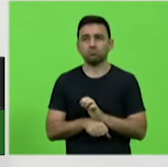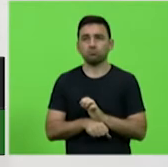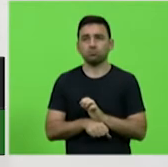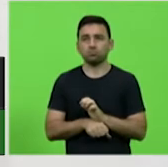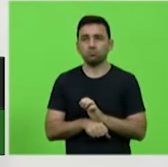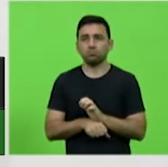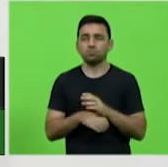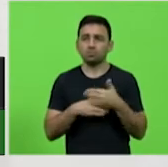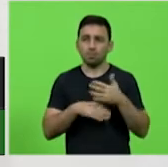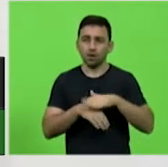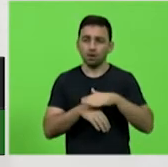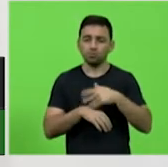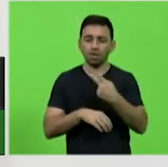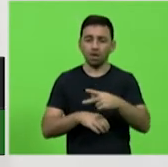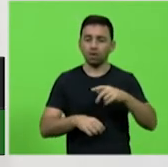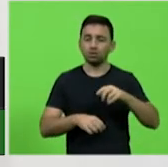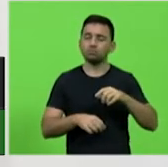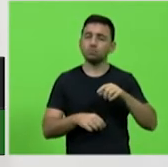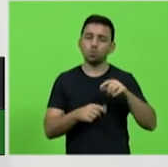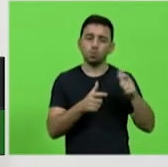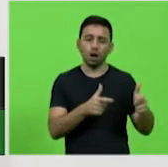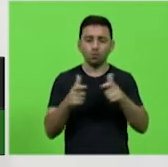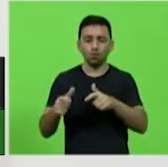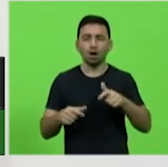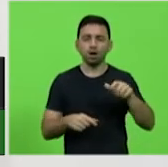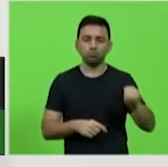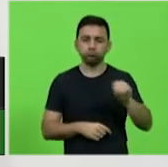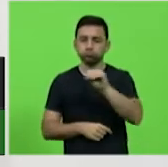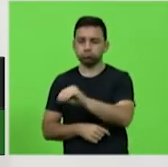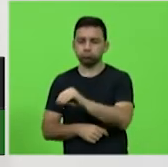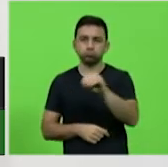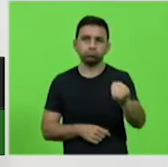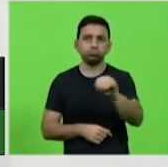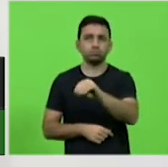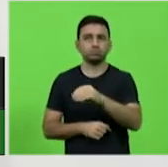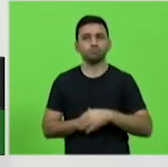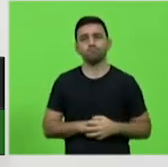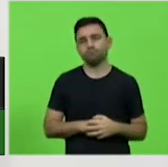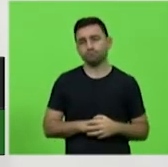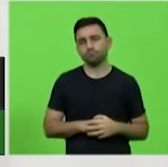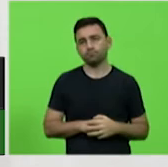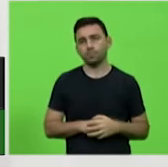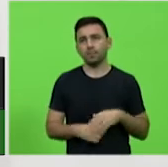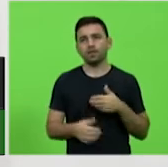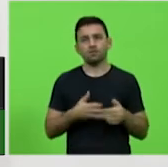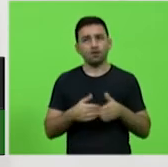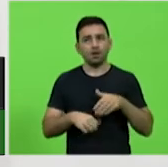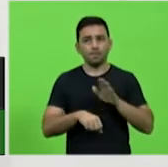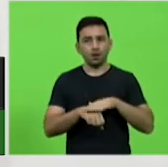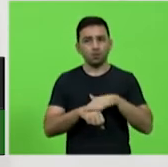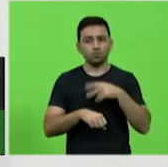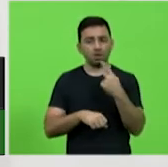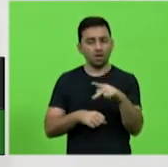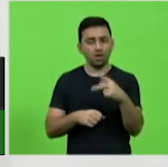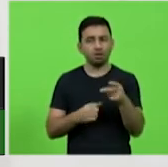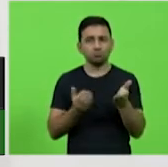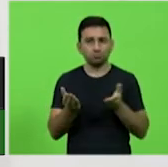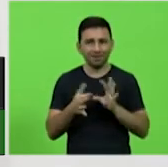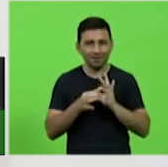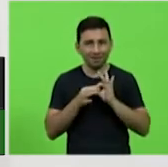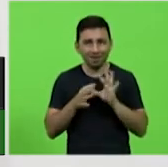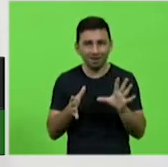para o seu meio de locomoção. E se essa rodovia foi concessionada, consequentemente, há